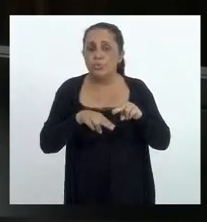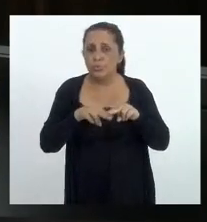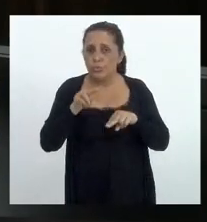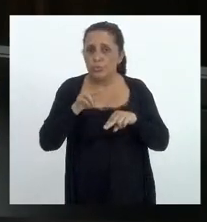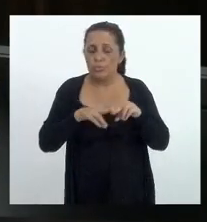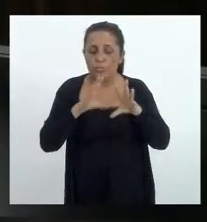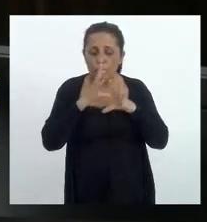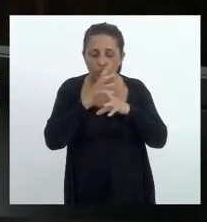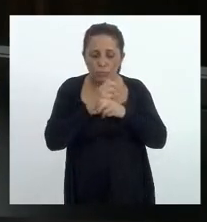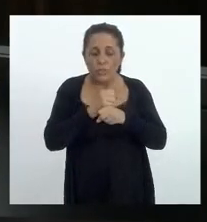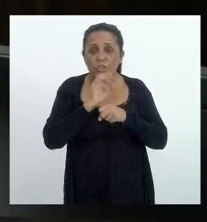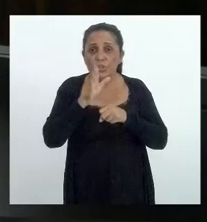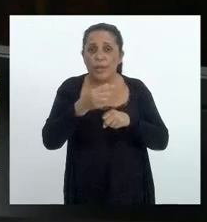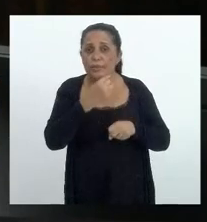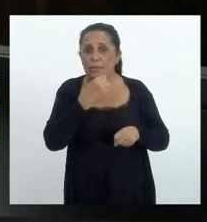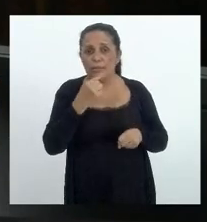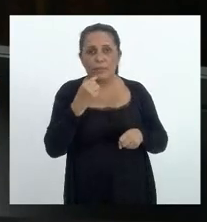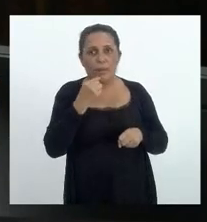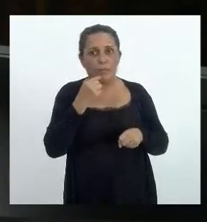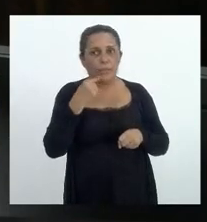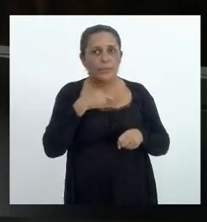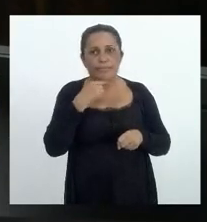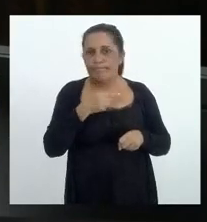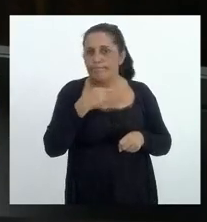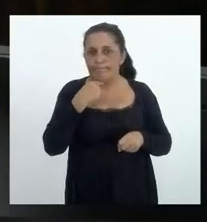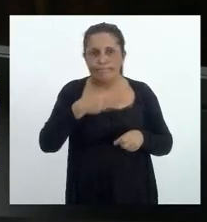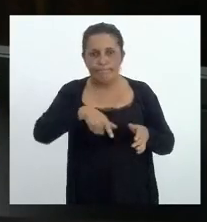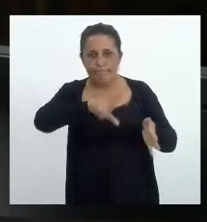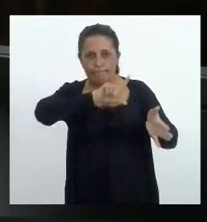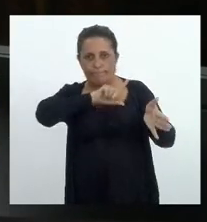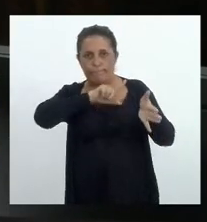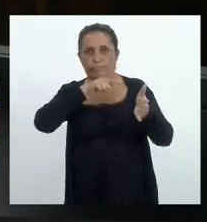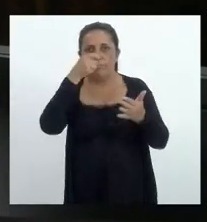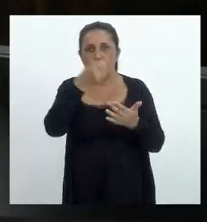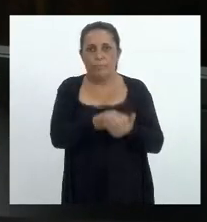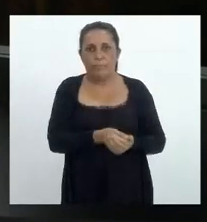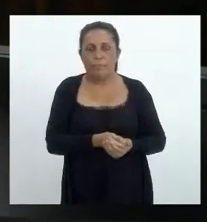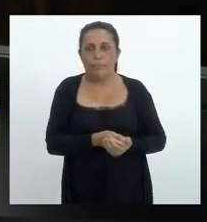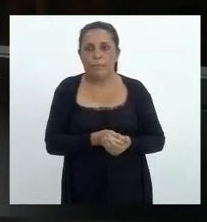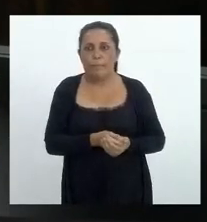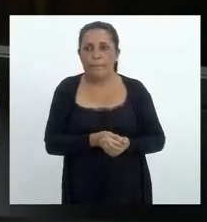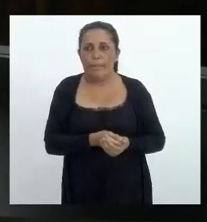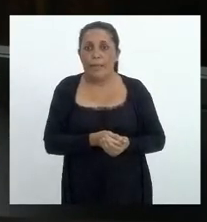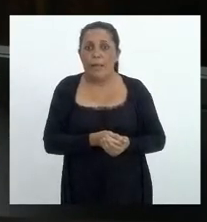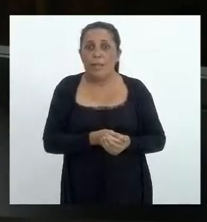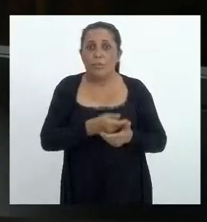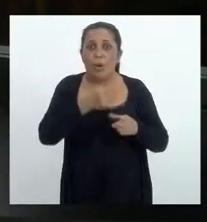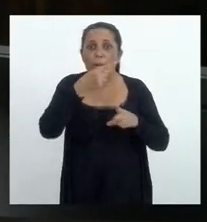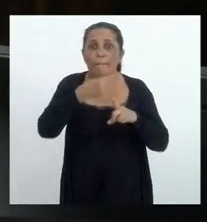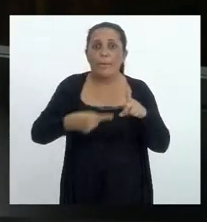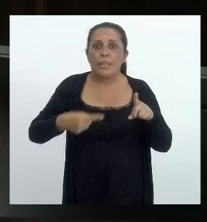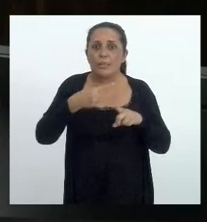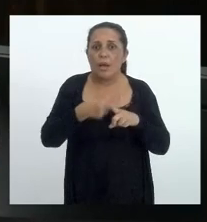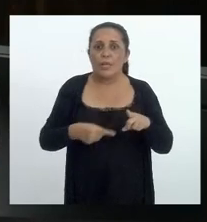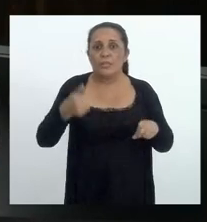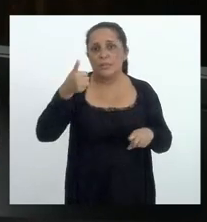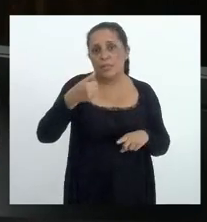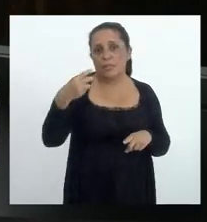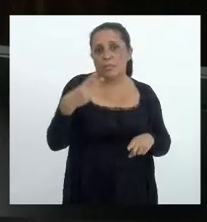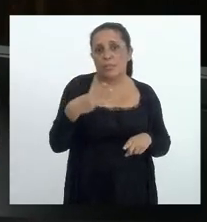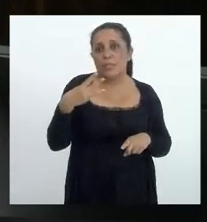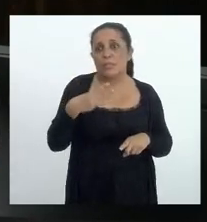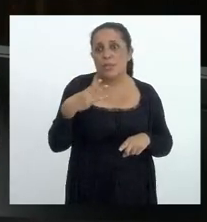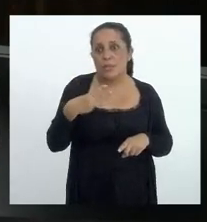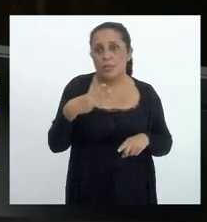setembro, não conseguimos adiantar os pagamentos, conseguimos pagar a metade do 13º, exatamente para a